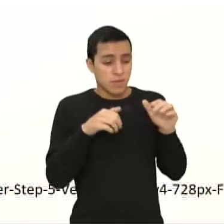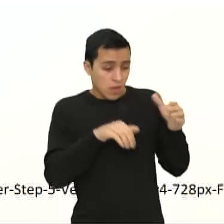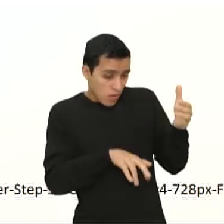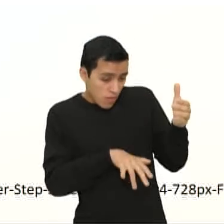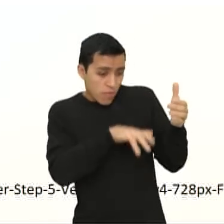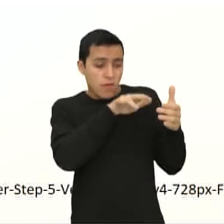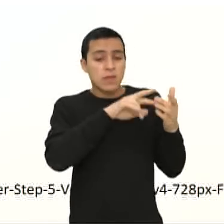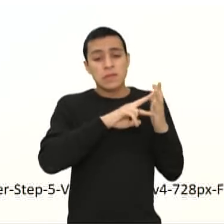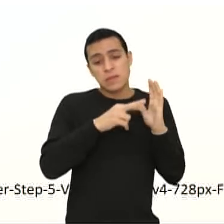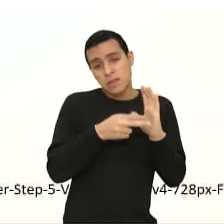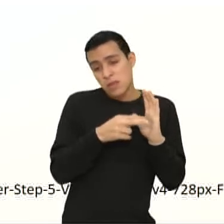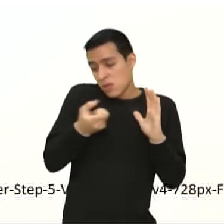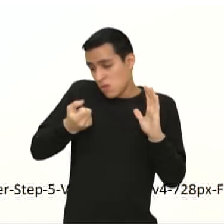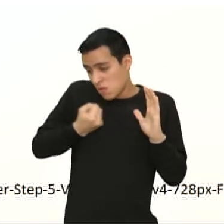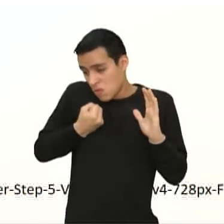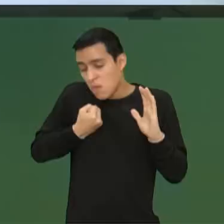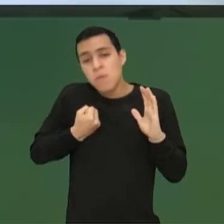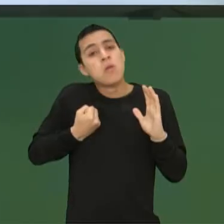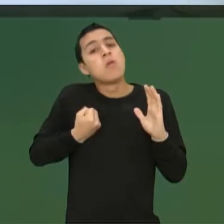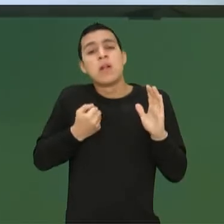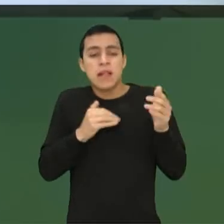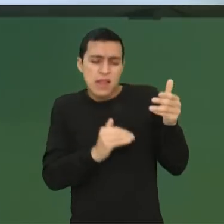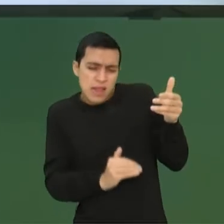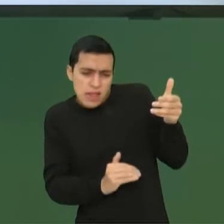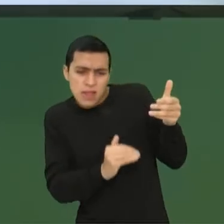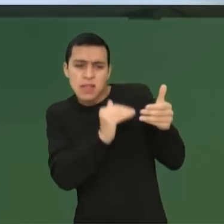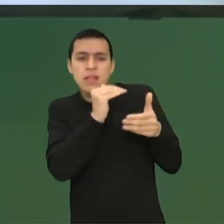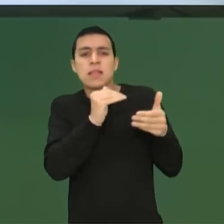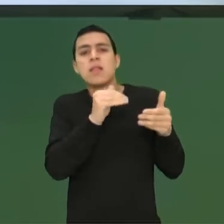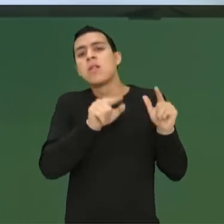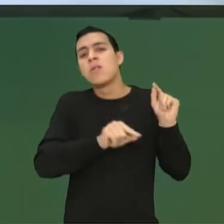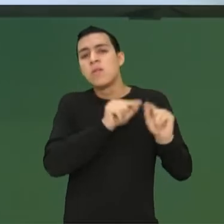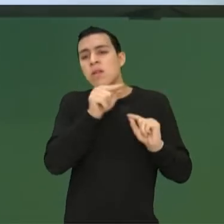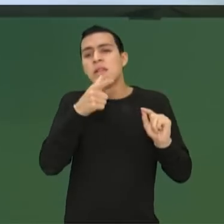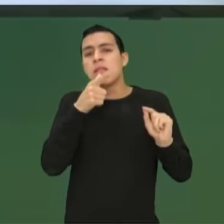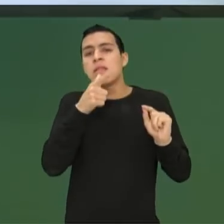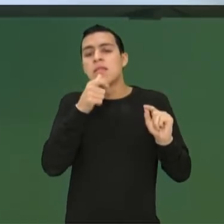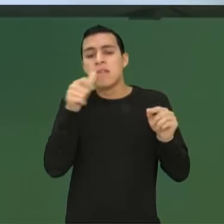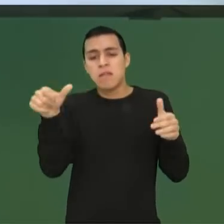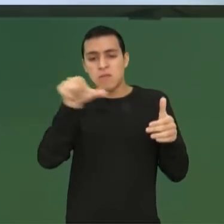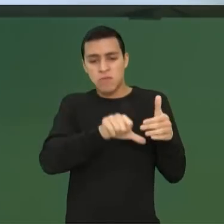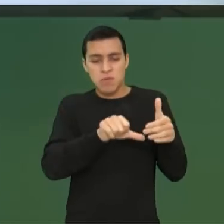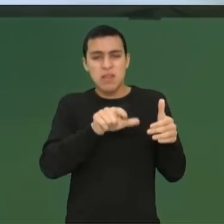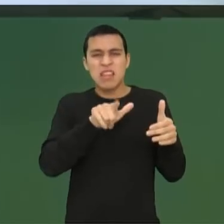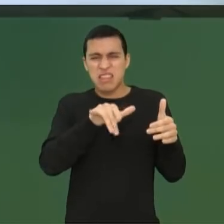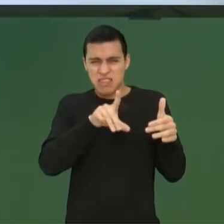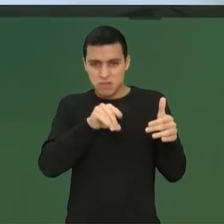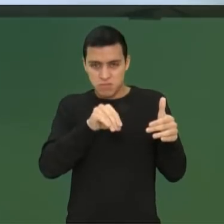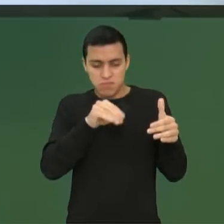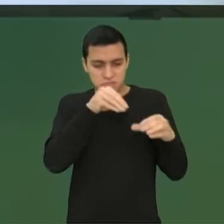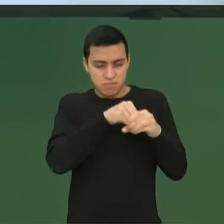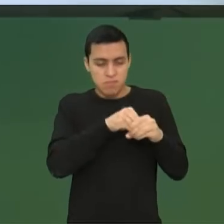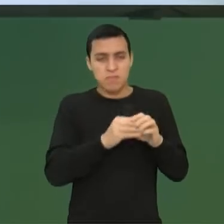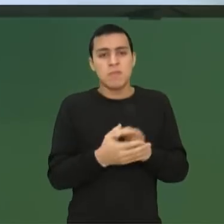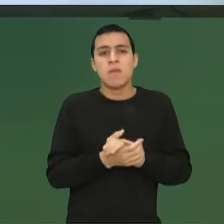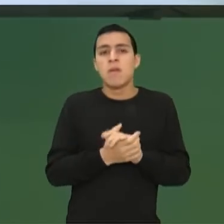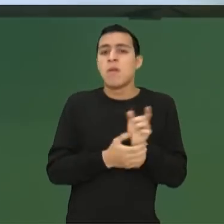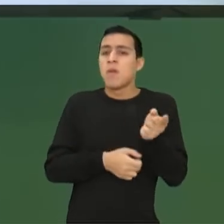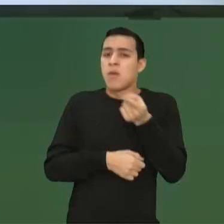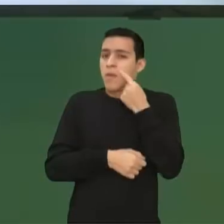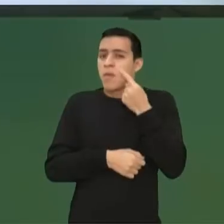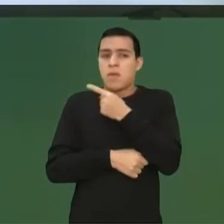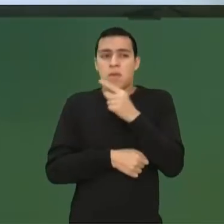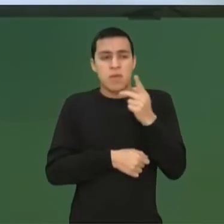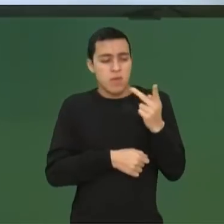corresponde ao valor indicado pelo nível da superfície do líquido no recipiente. Então, eu trouxe para vocês uma